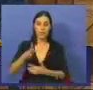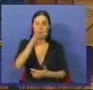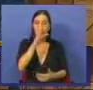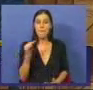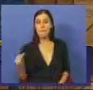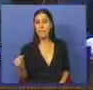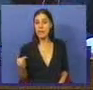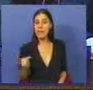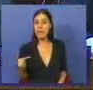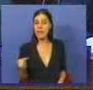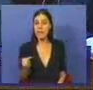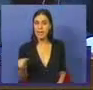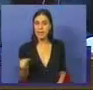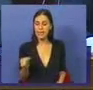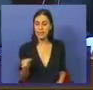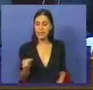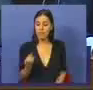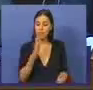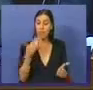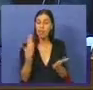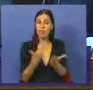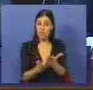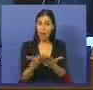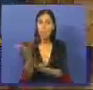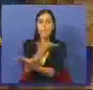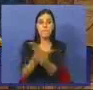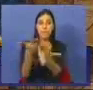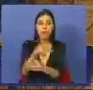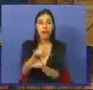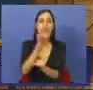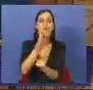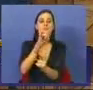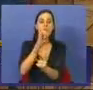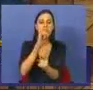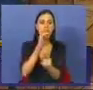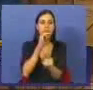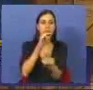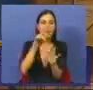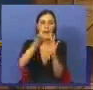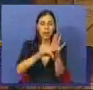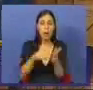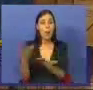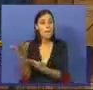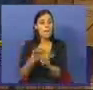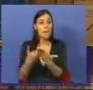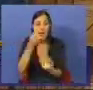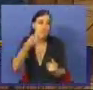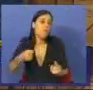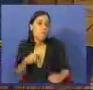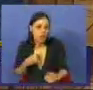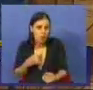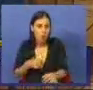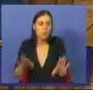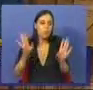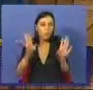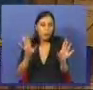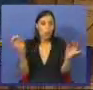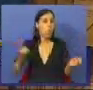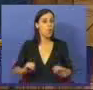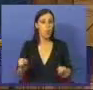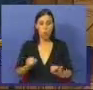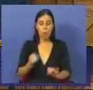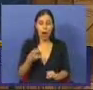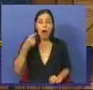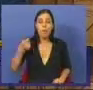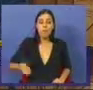mínimo, dar ao mercado a possibilidade de regular aquilo em que o mercado fracassou. Porque não haver possibilidade